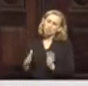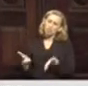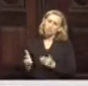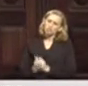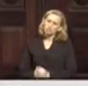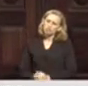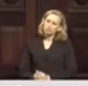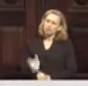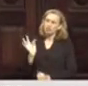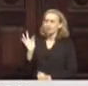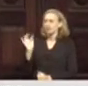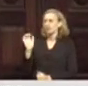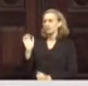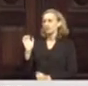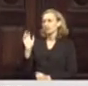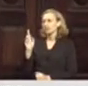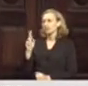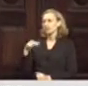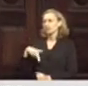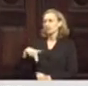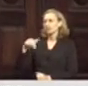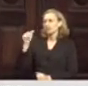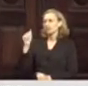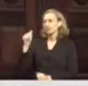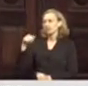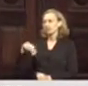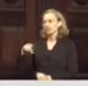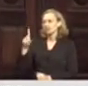Fernando Henrique Cardoso, em